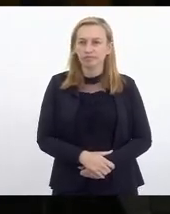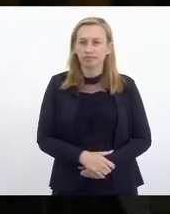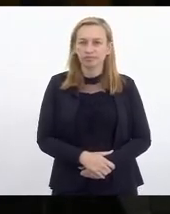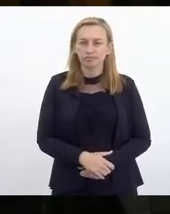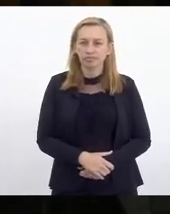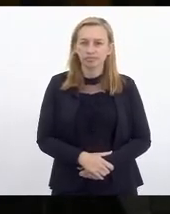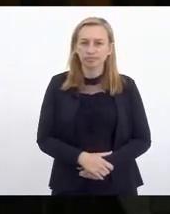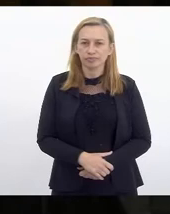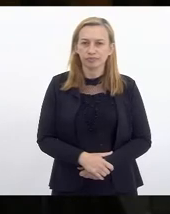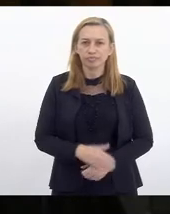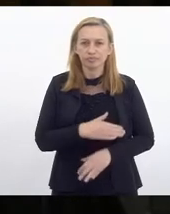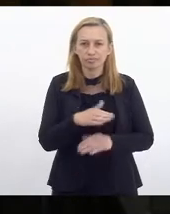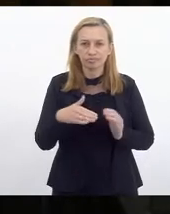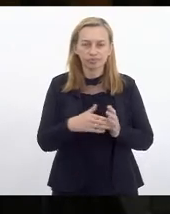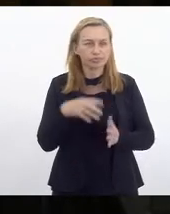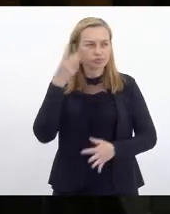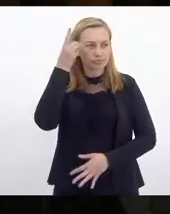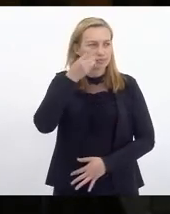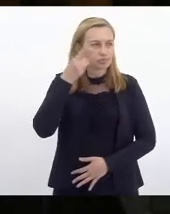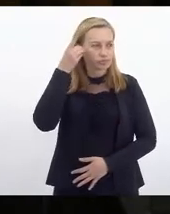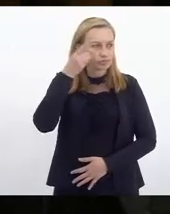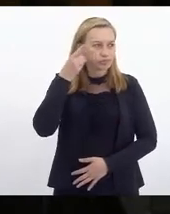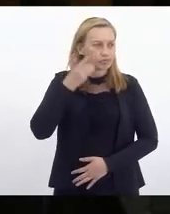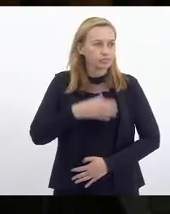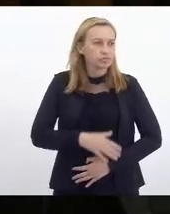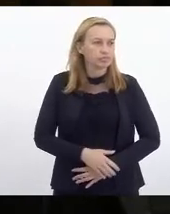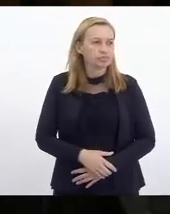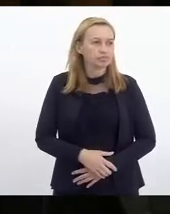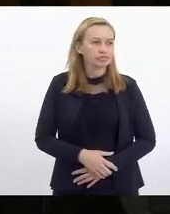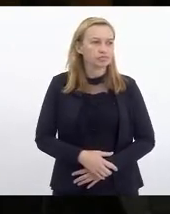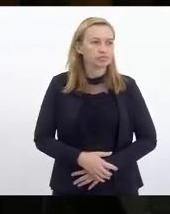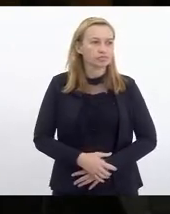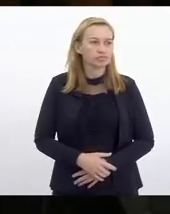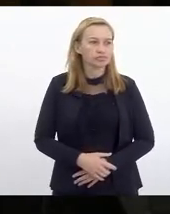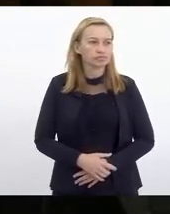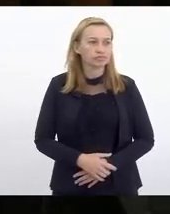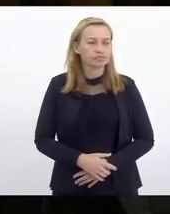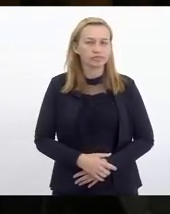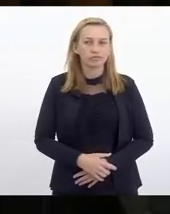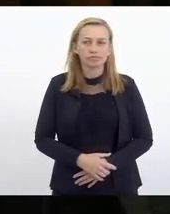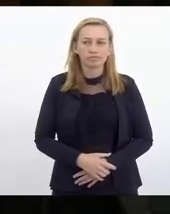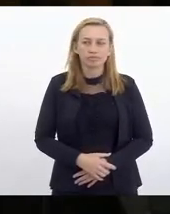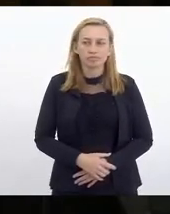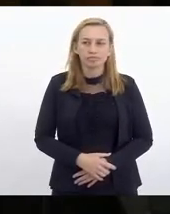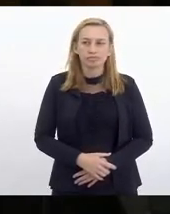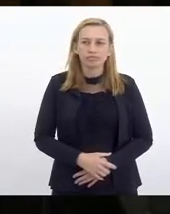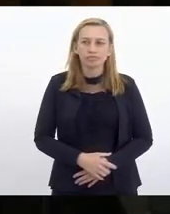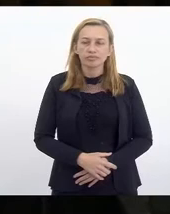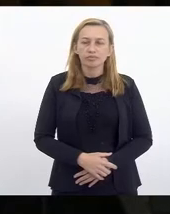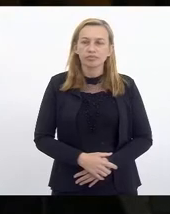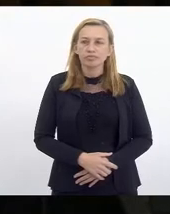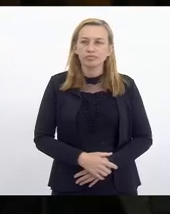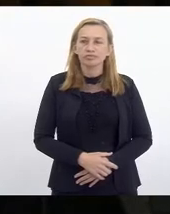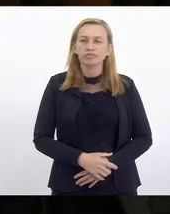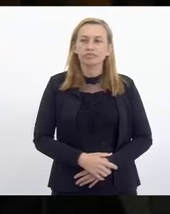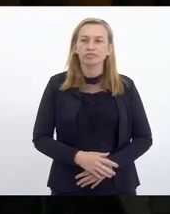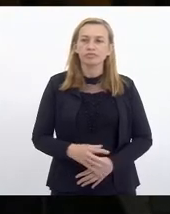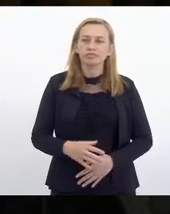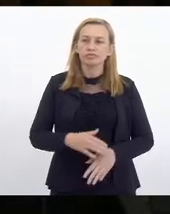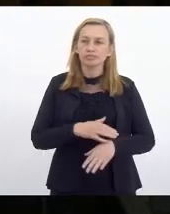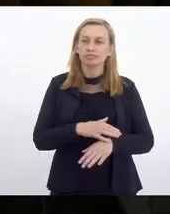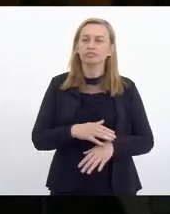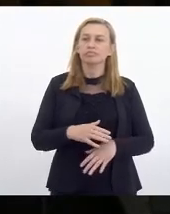senhoras e senhores deputados que nos assistem de forma